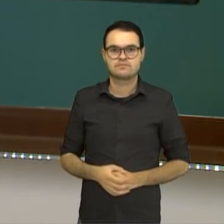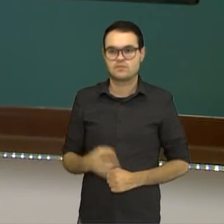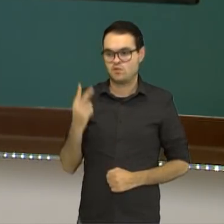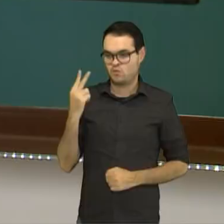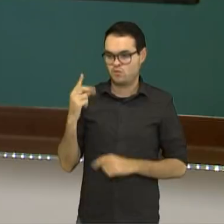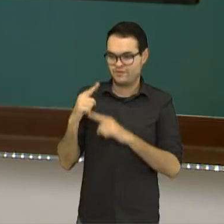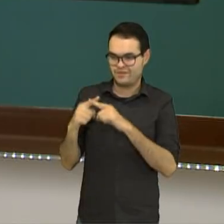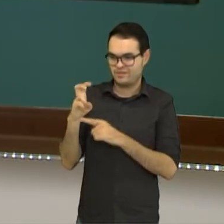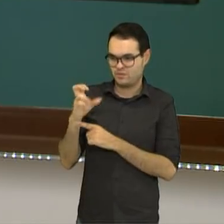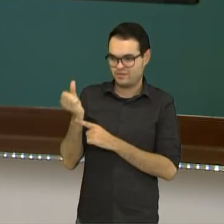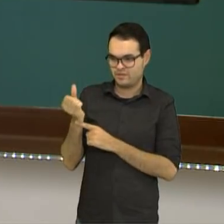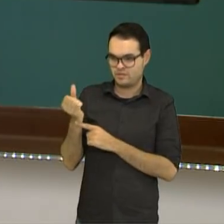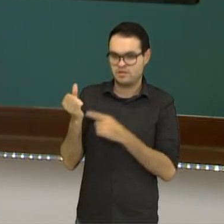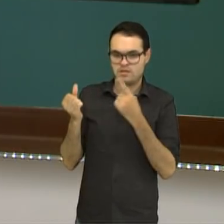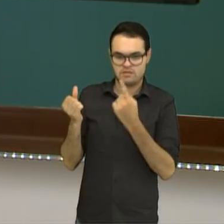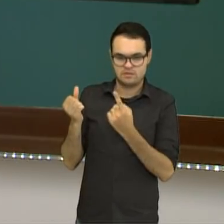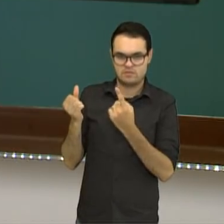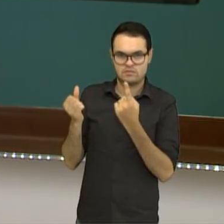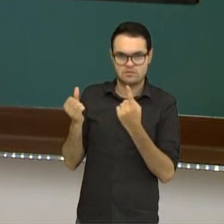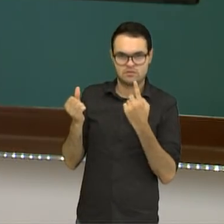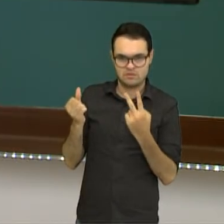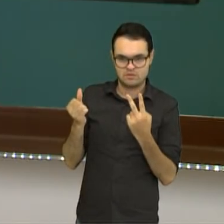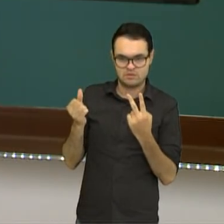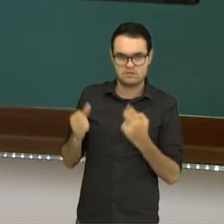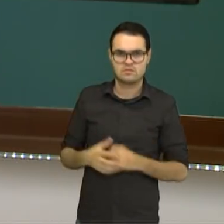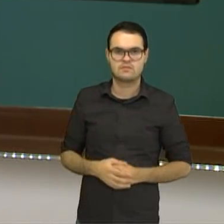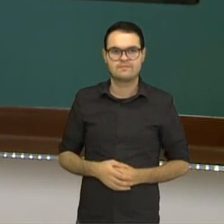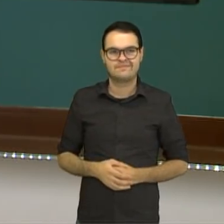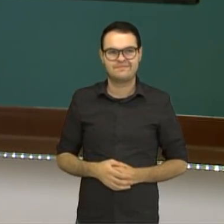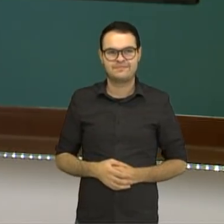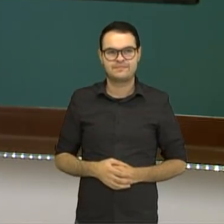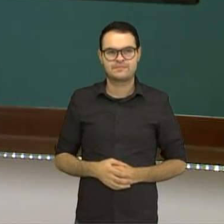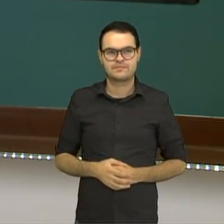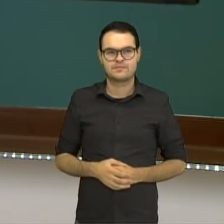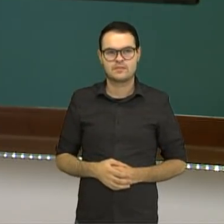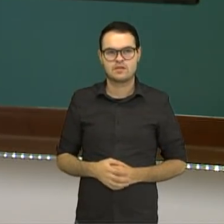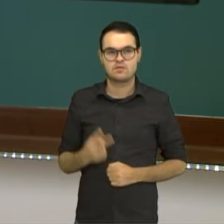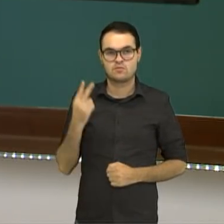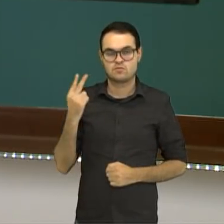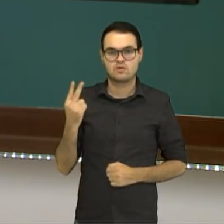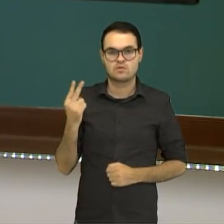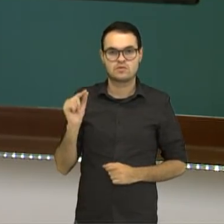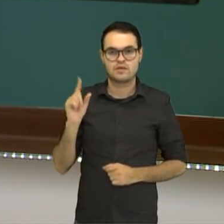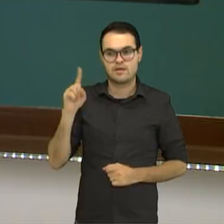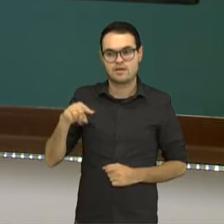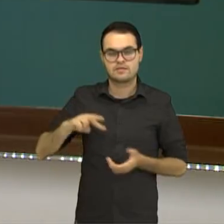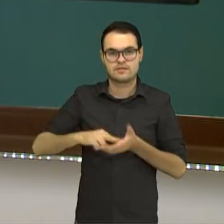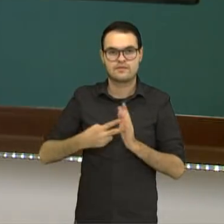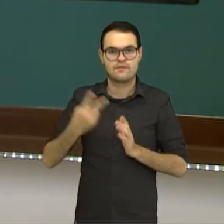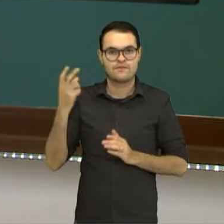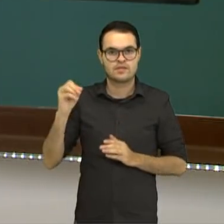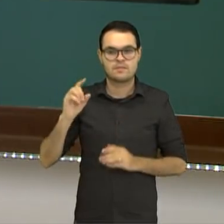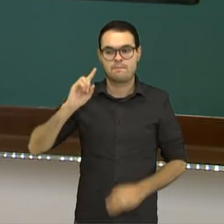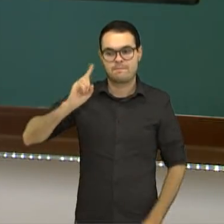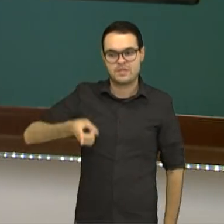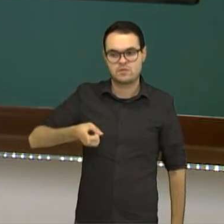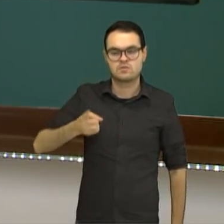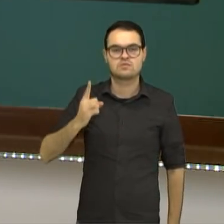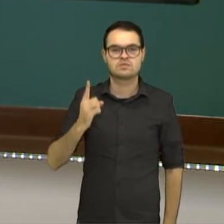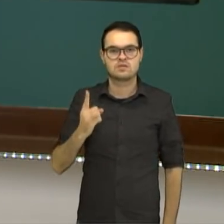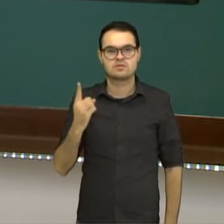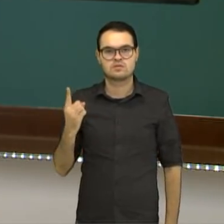56, 112. Duas vezes 56, 112. Mas esse 2 vale 20, então vai ficar